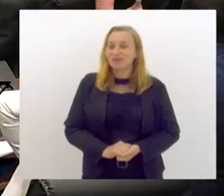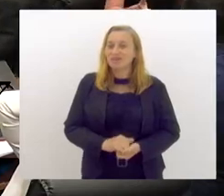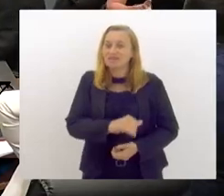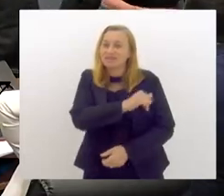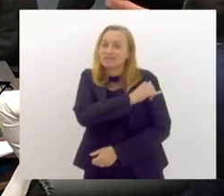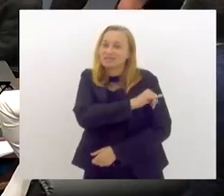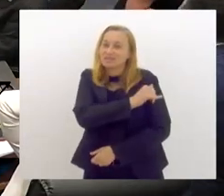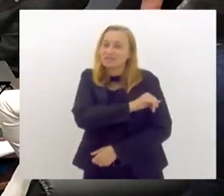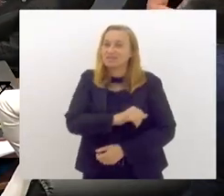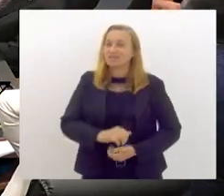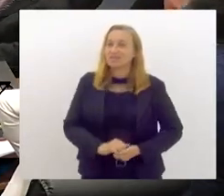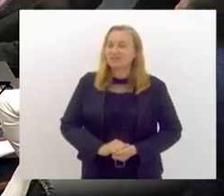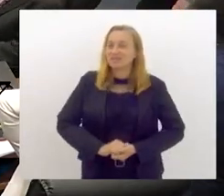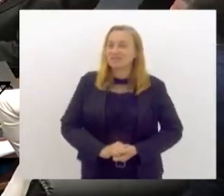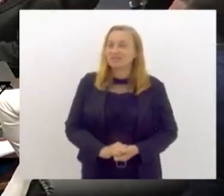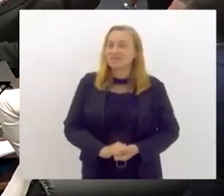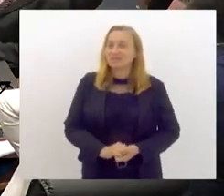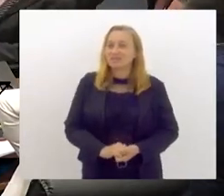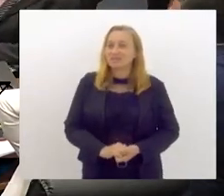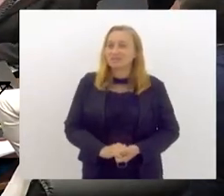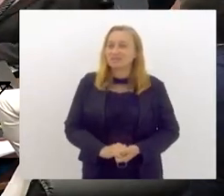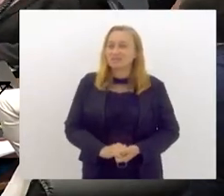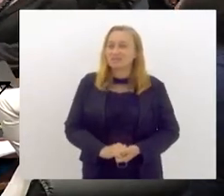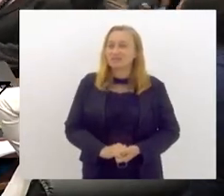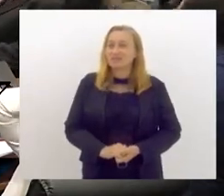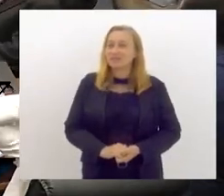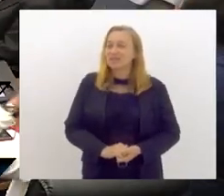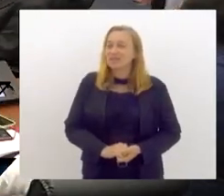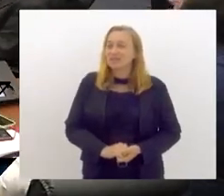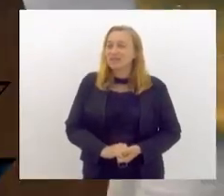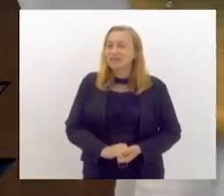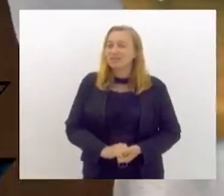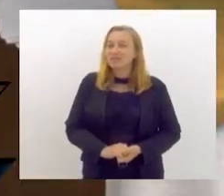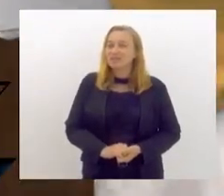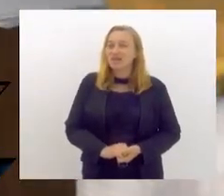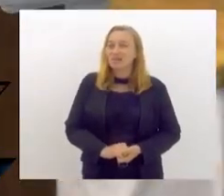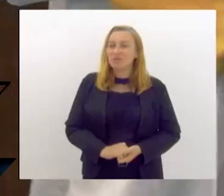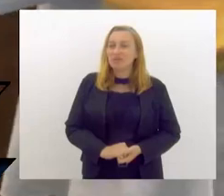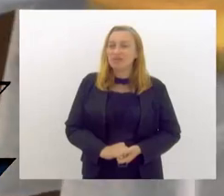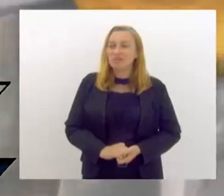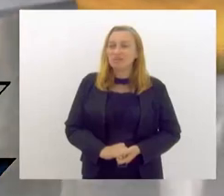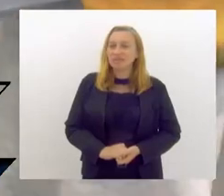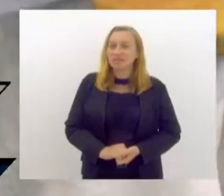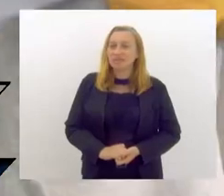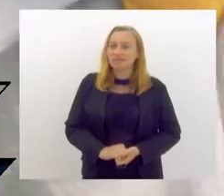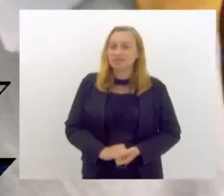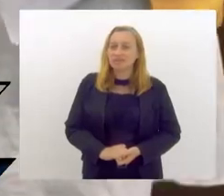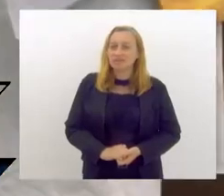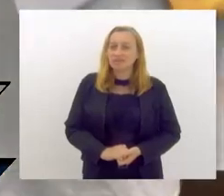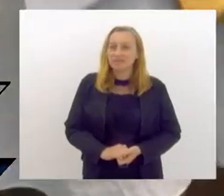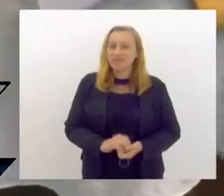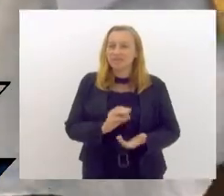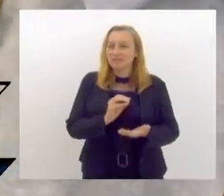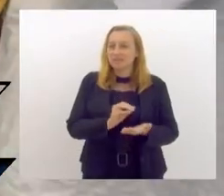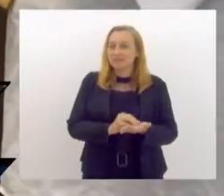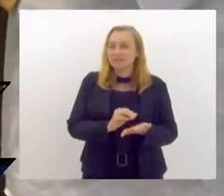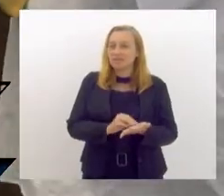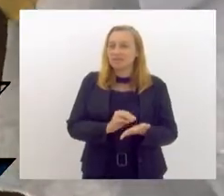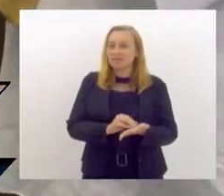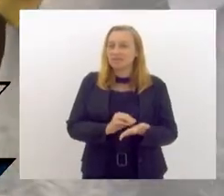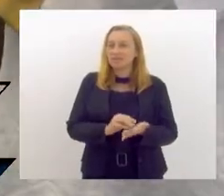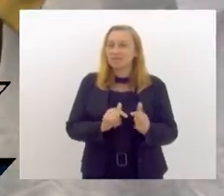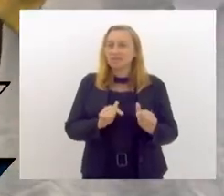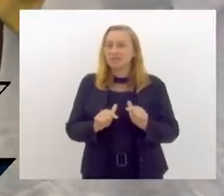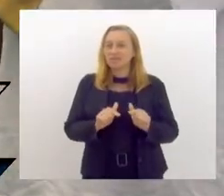avança a passos largos para ser o ente da federação com maior índice de desemprego. A gente deve passar